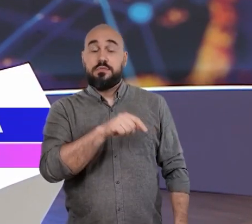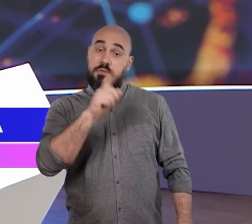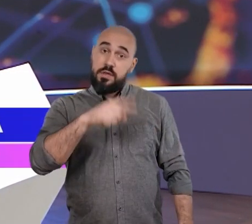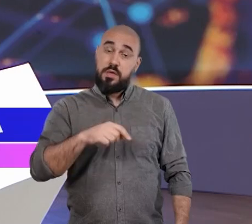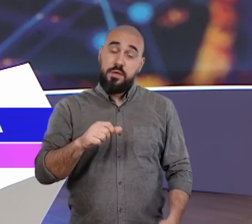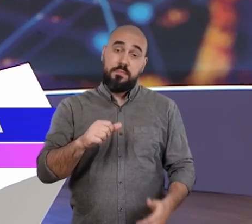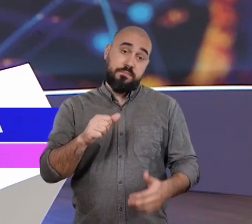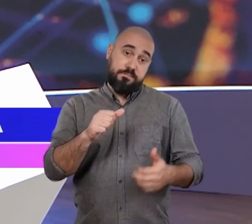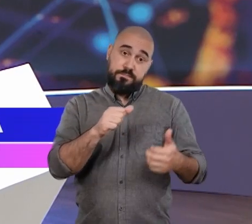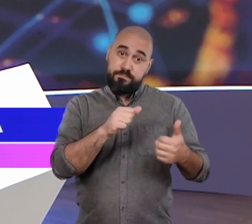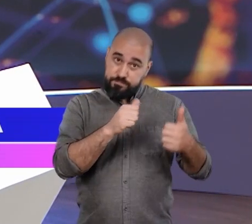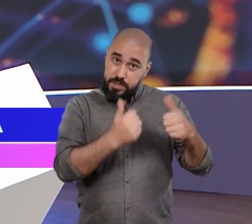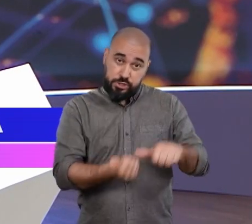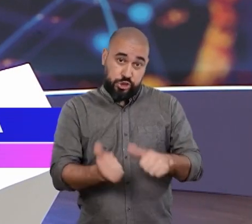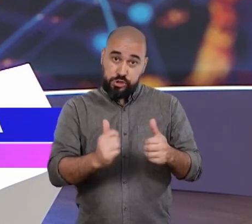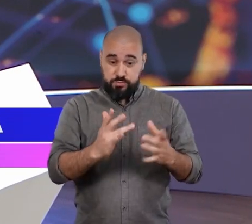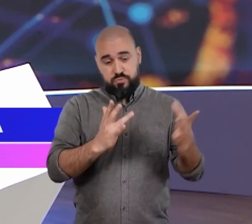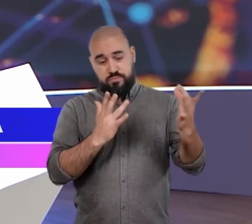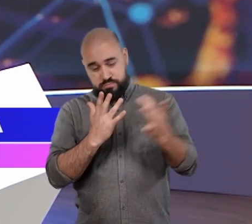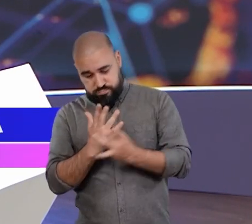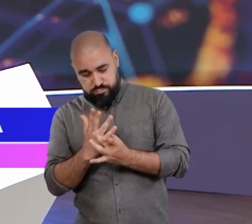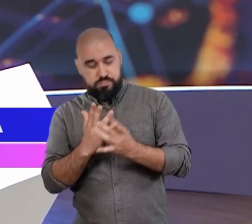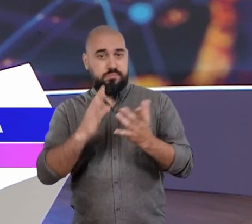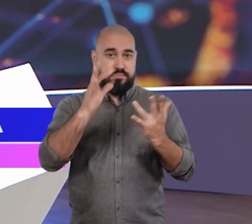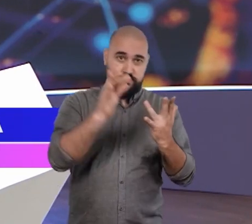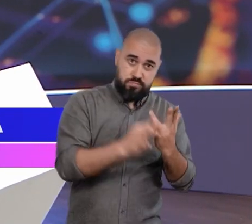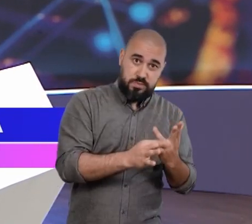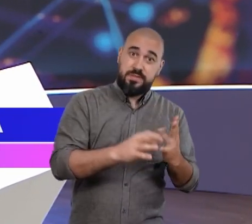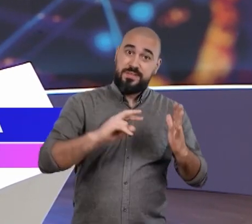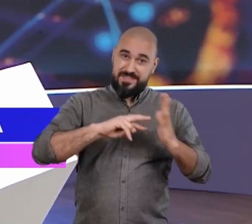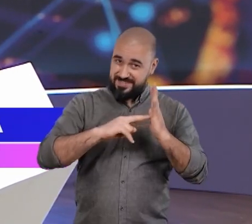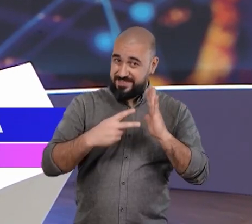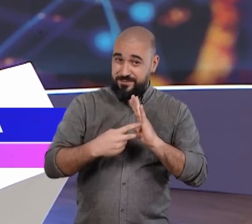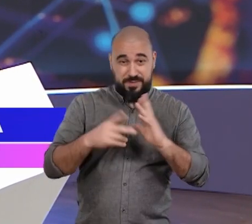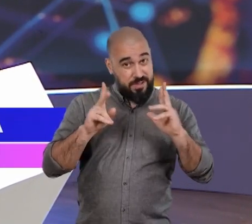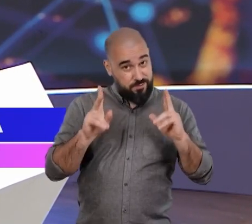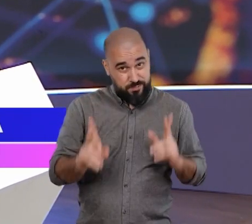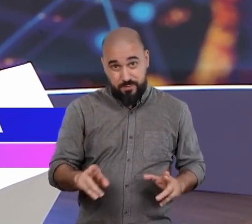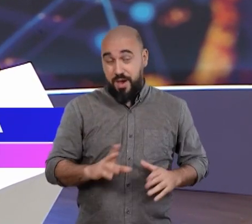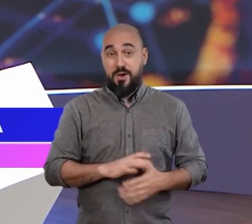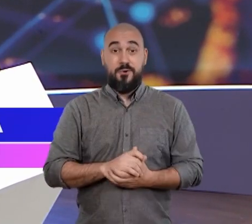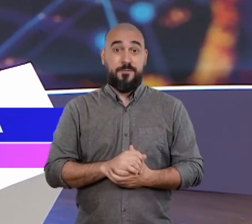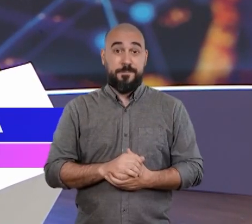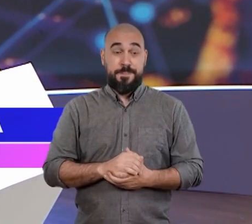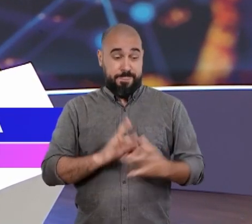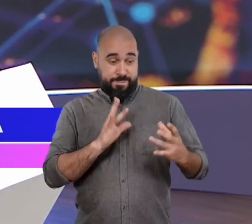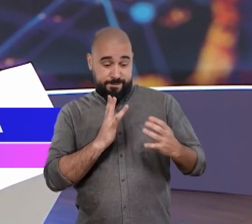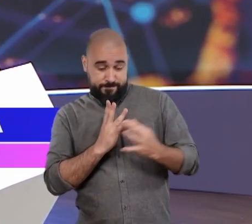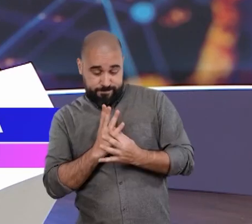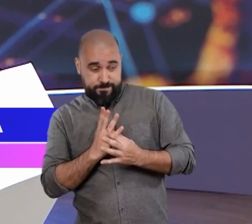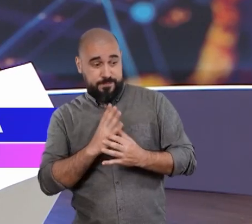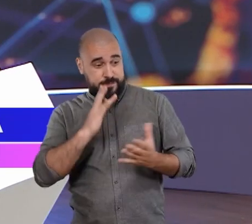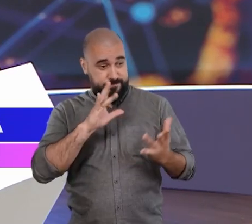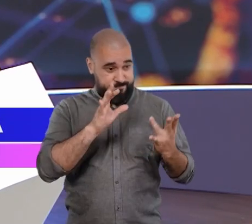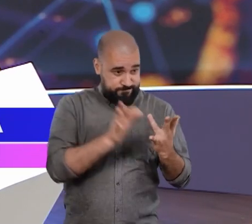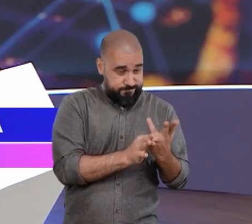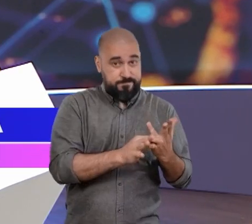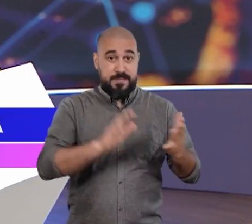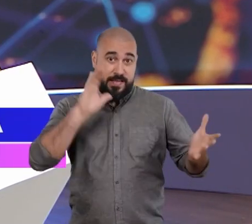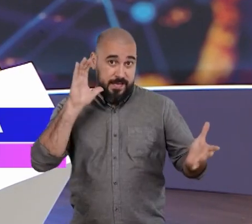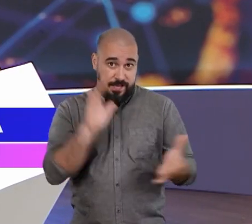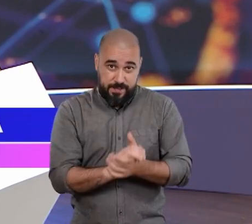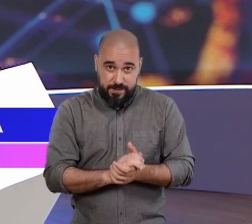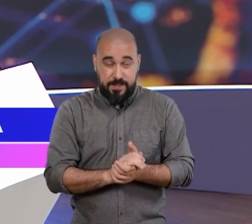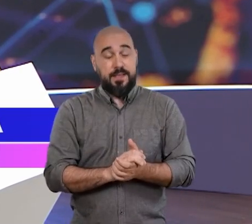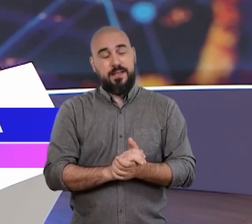também é o batismo. Quando você assume o batismo, você está aprofundando o seu compromisso com Deus